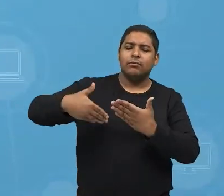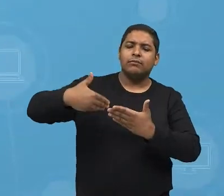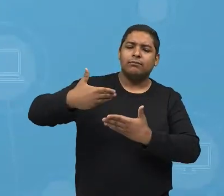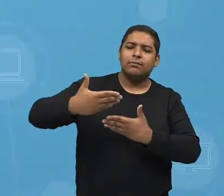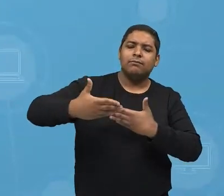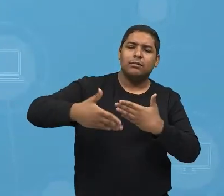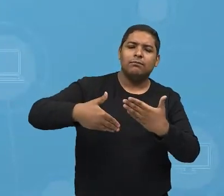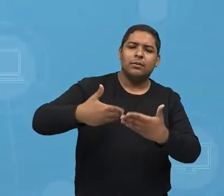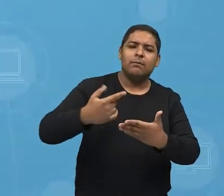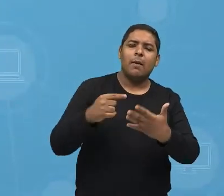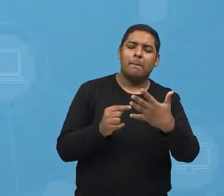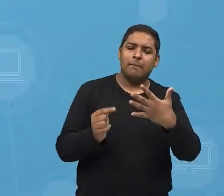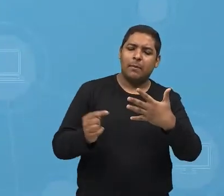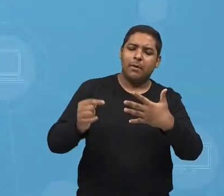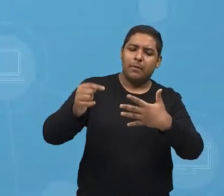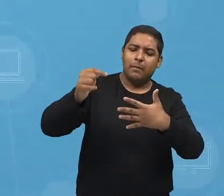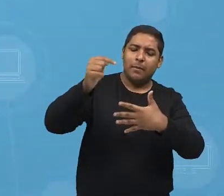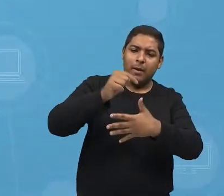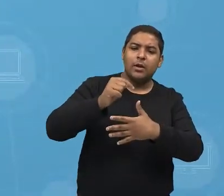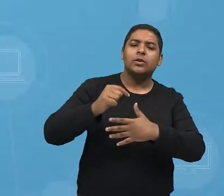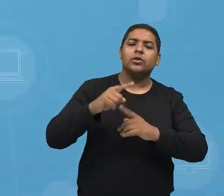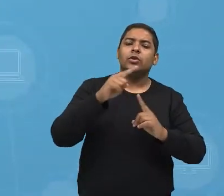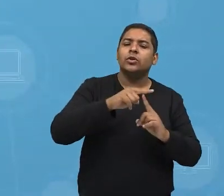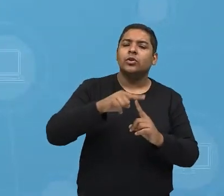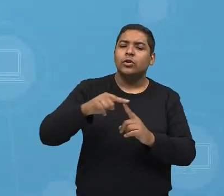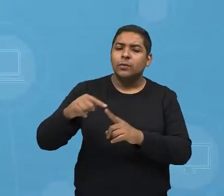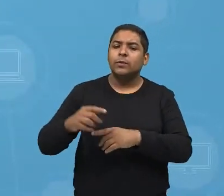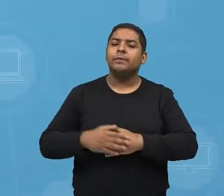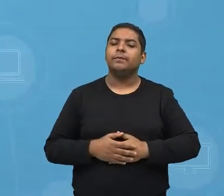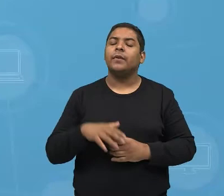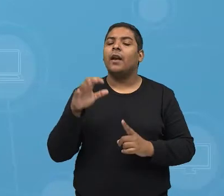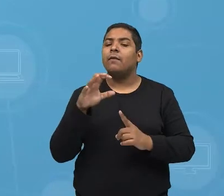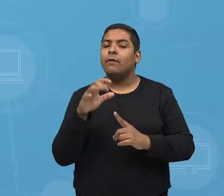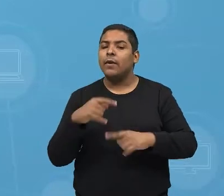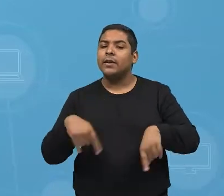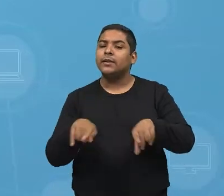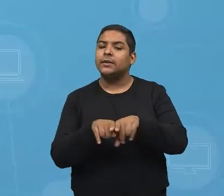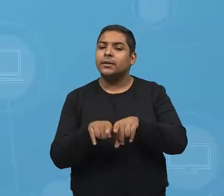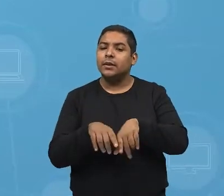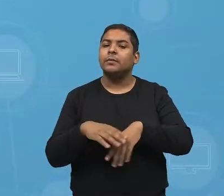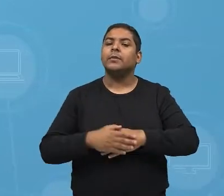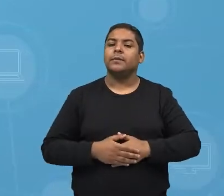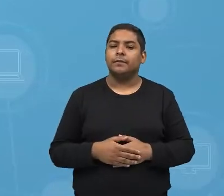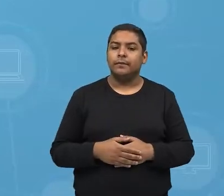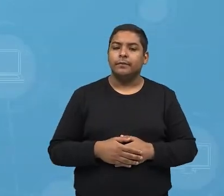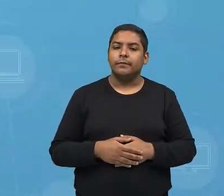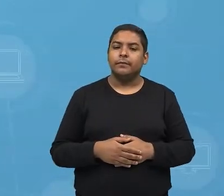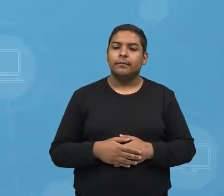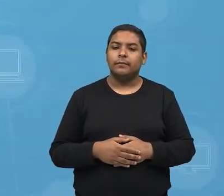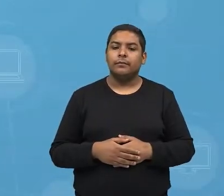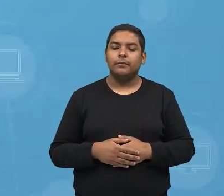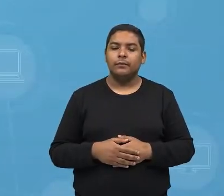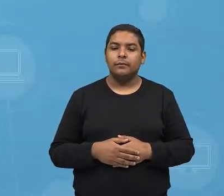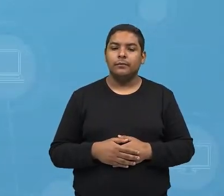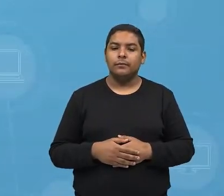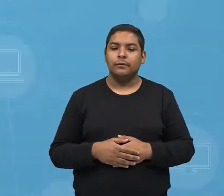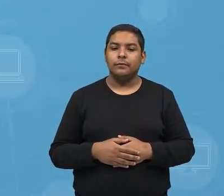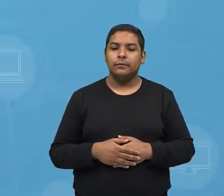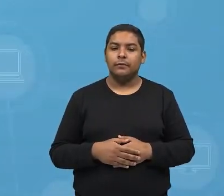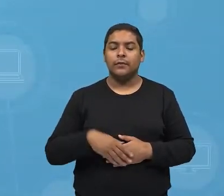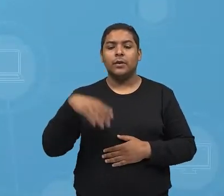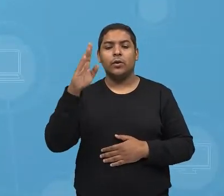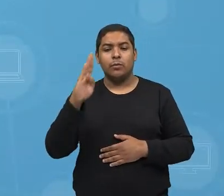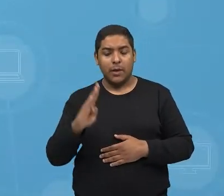foxtrot, certo? Passamos com a influência de quê? Do Quickstep, né? Passamos aí no